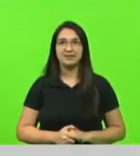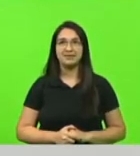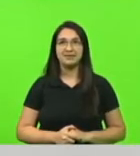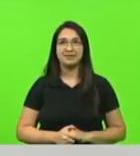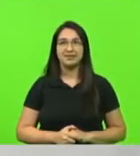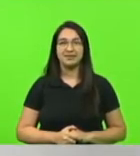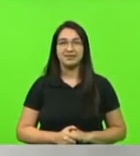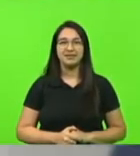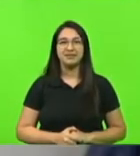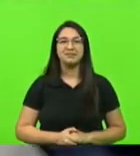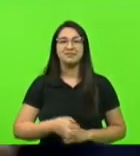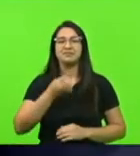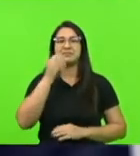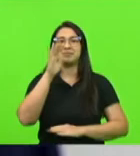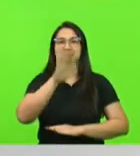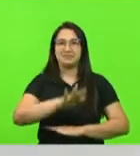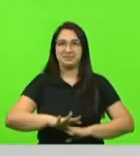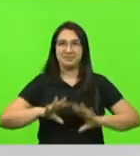Uma boa tarde a todos.